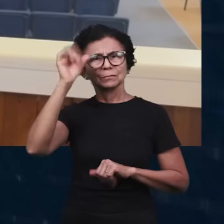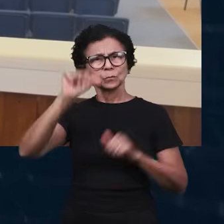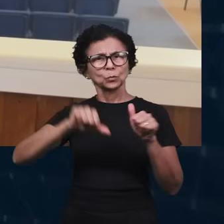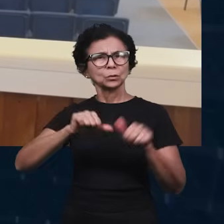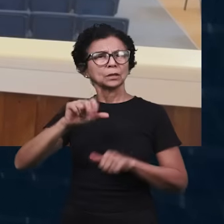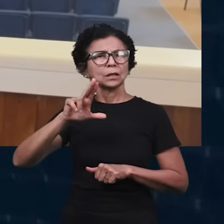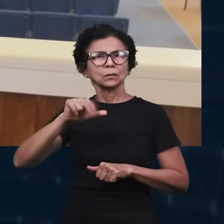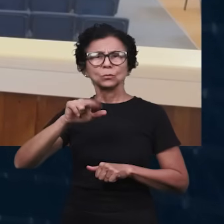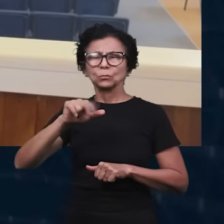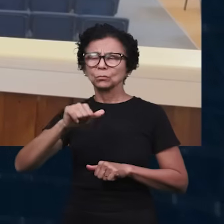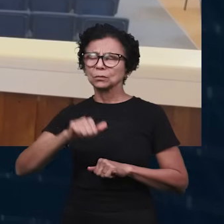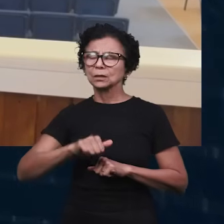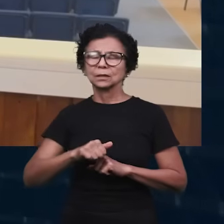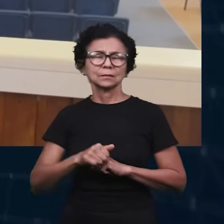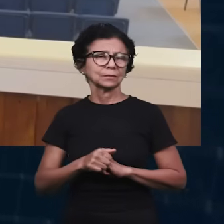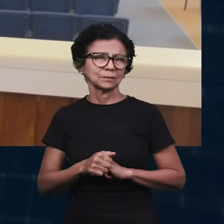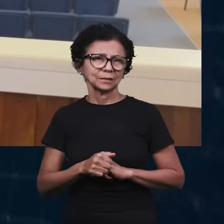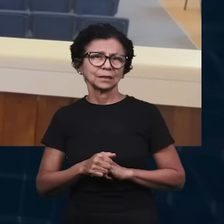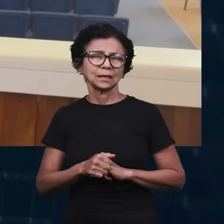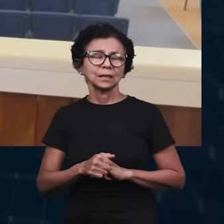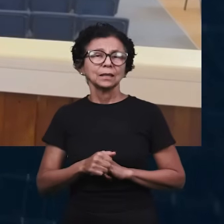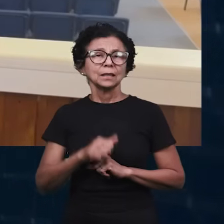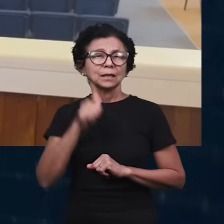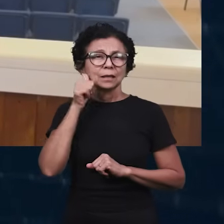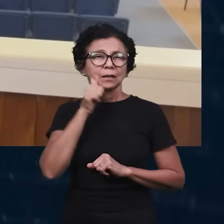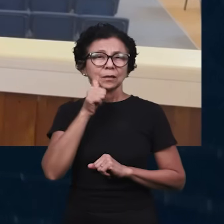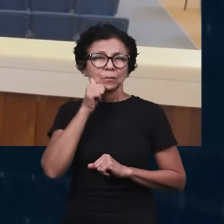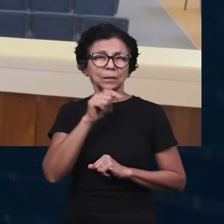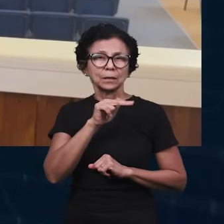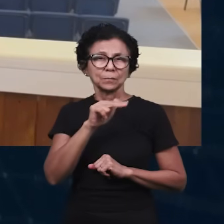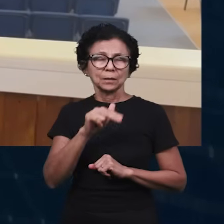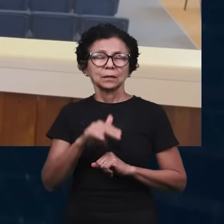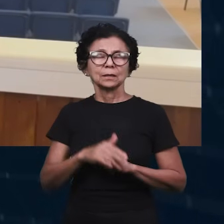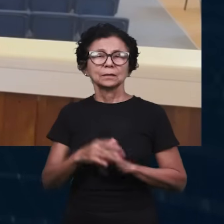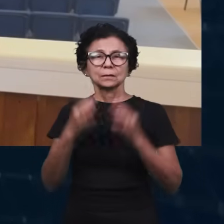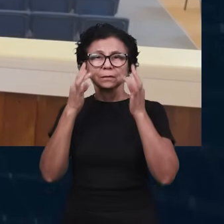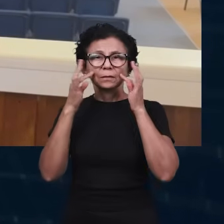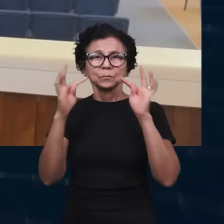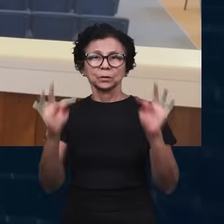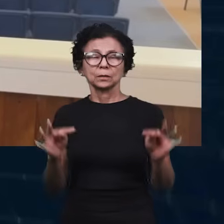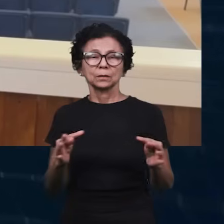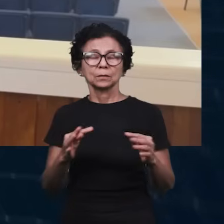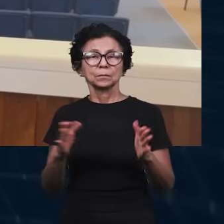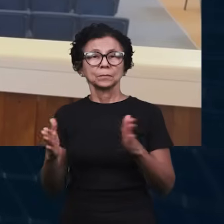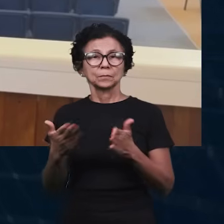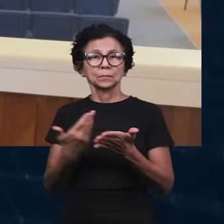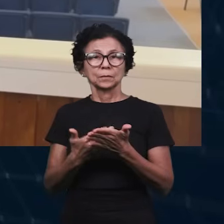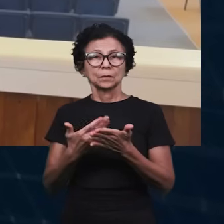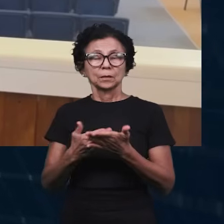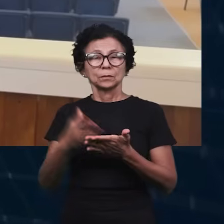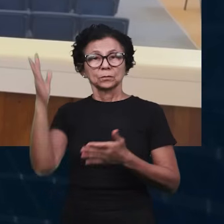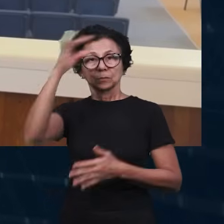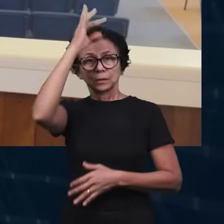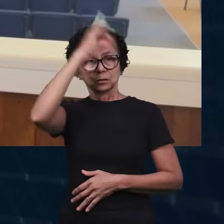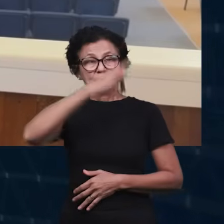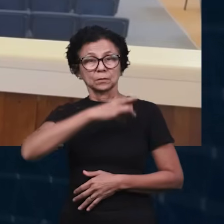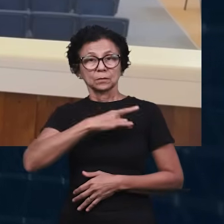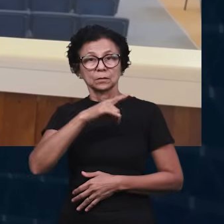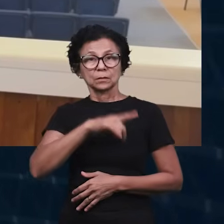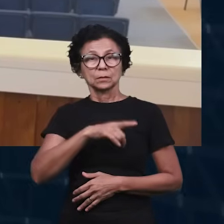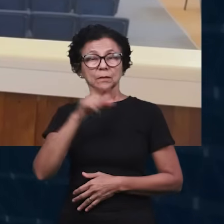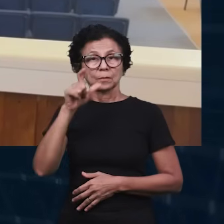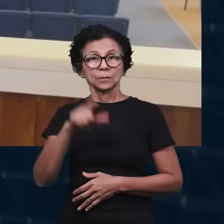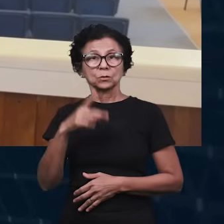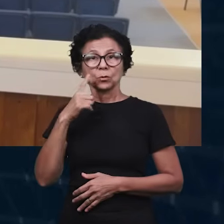pessoas. Teve um irmão que relatou uma experiência que durante a aula do batismo do Espírito Santo, que ele viu o